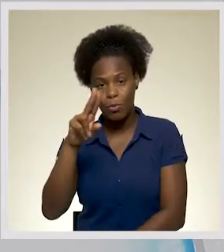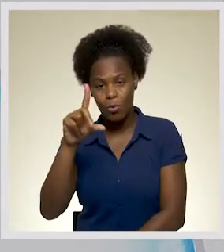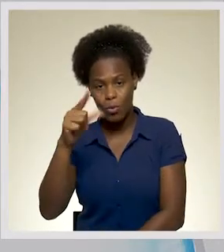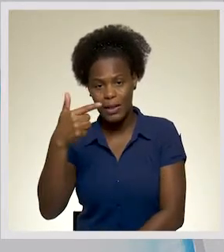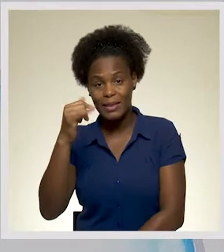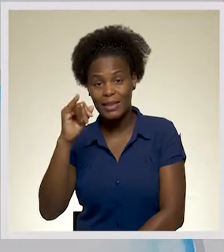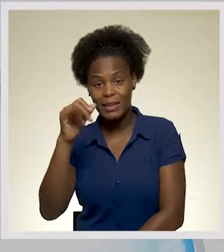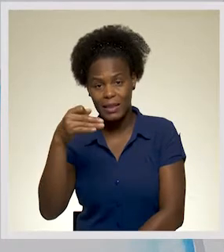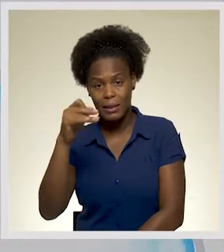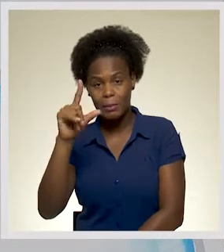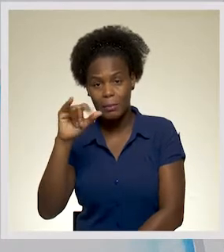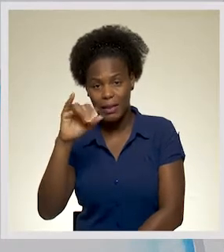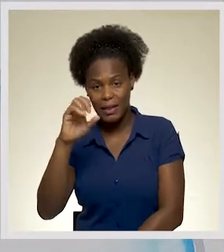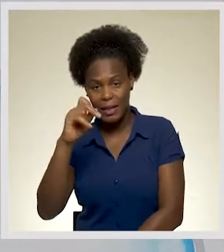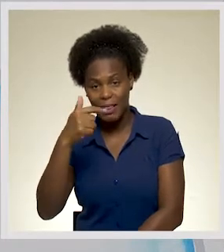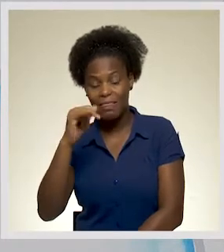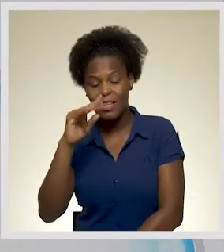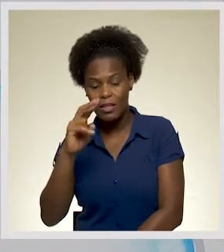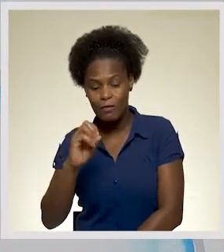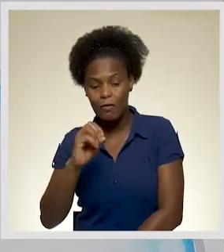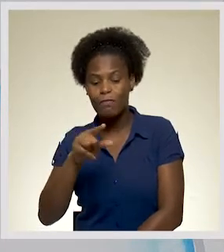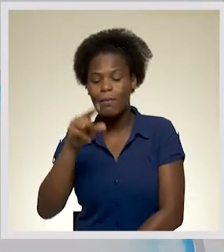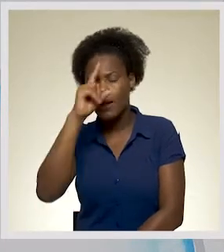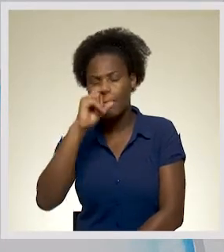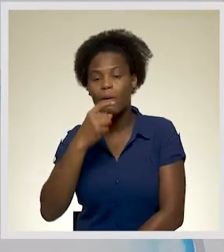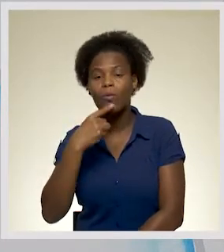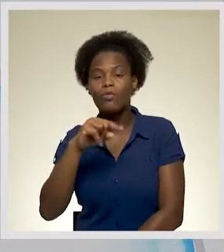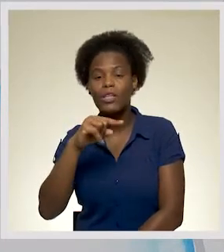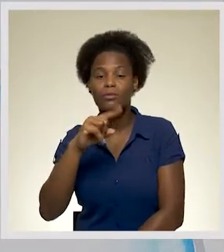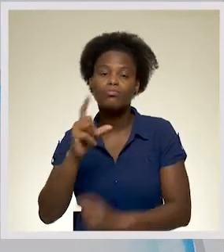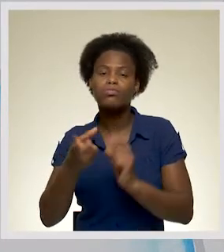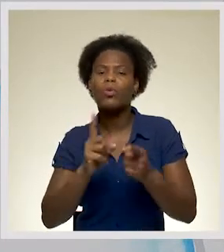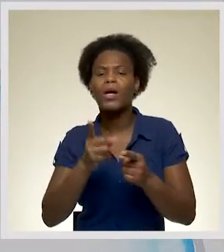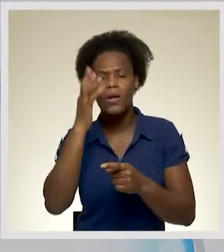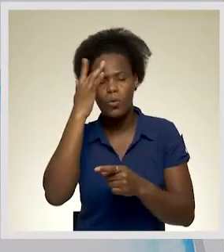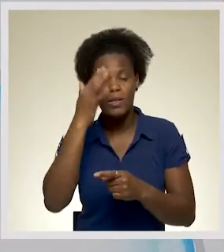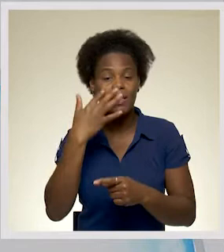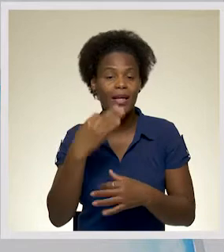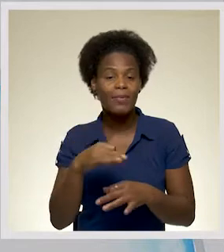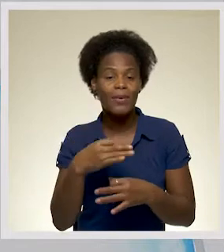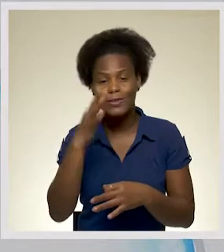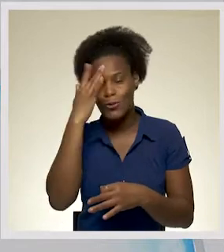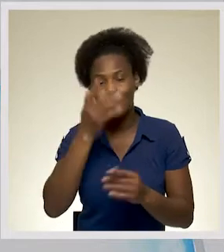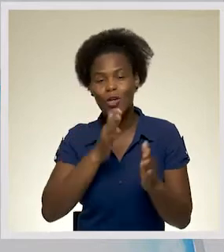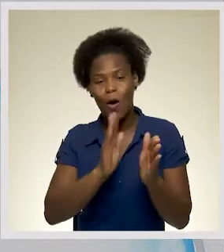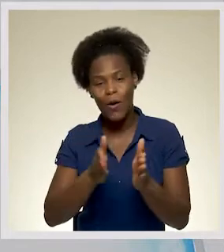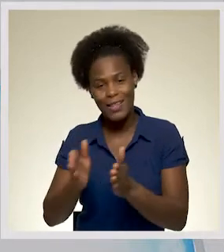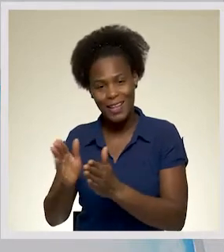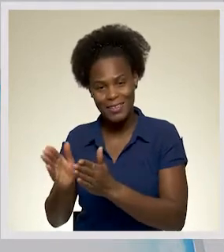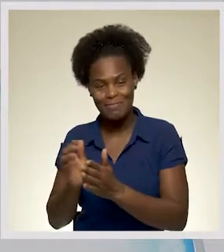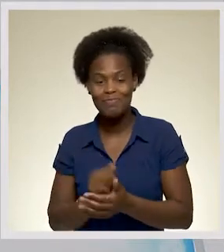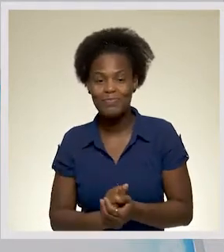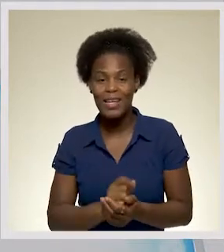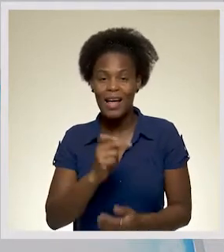relembrar o conceito dos números naturais e também dos números ordinais. Vamos lá?